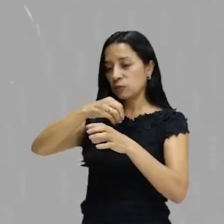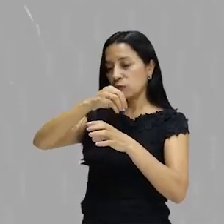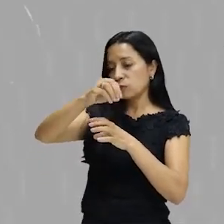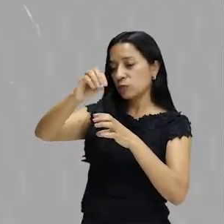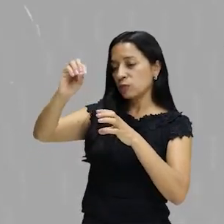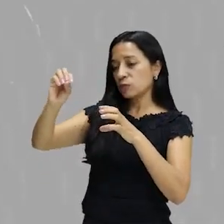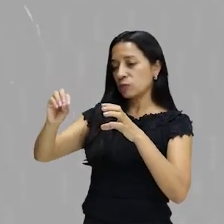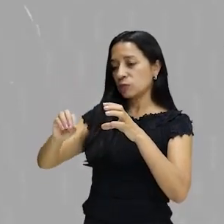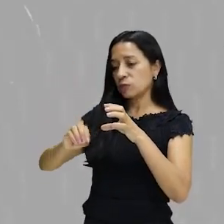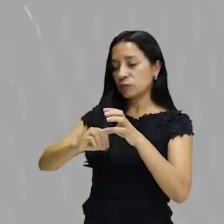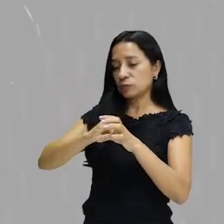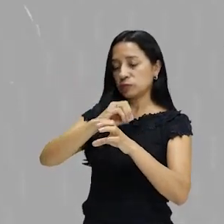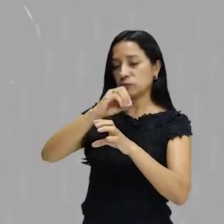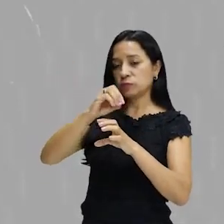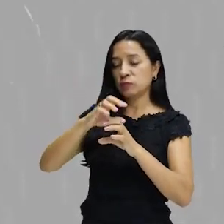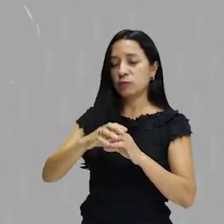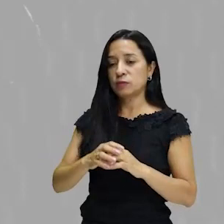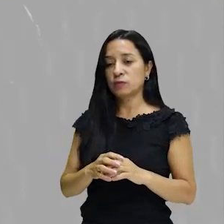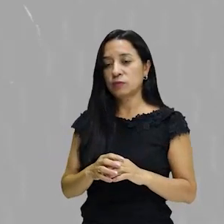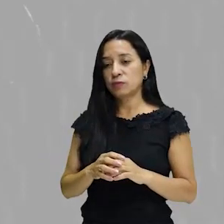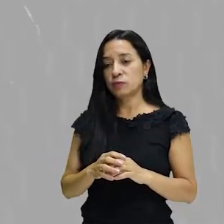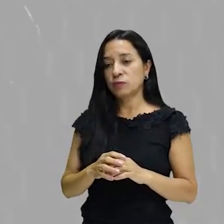mas em forma elíptica. Ou seja,